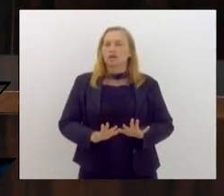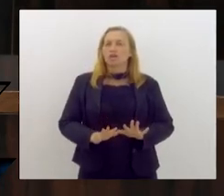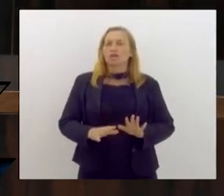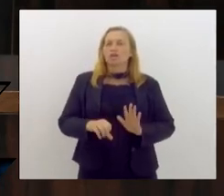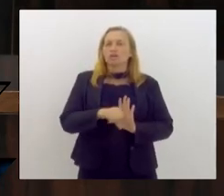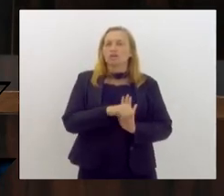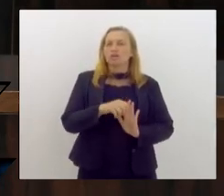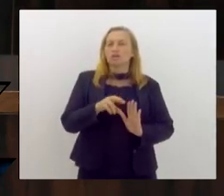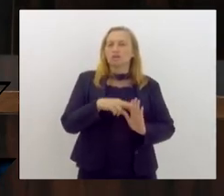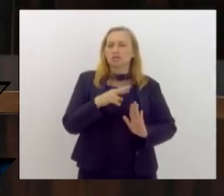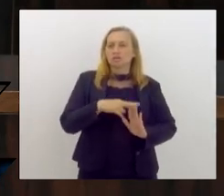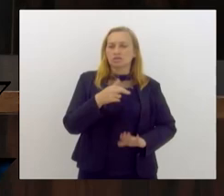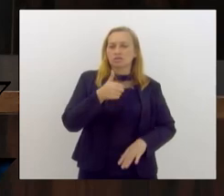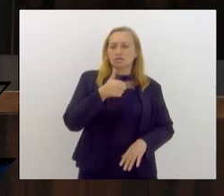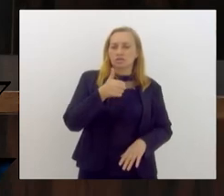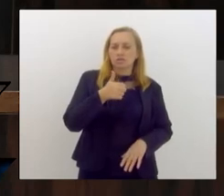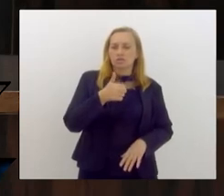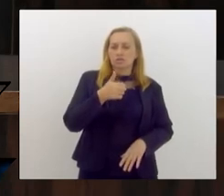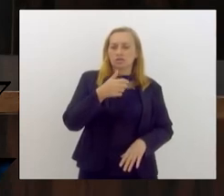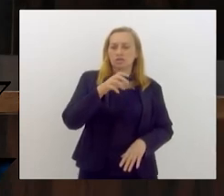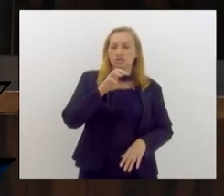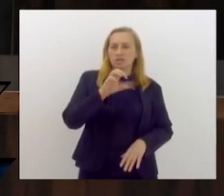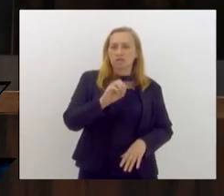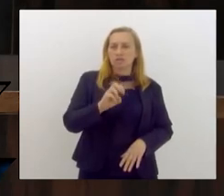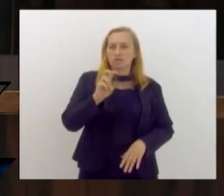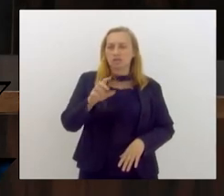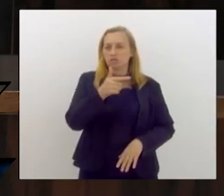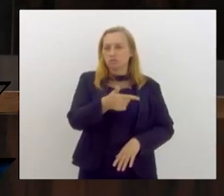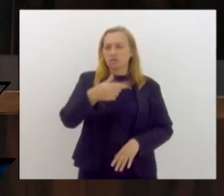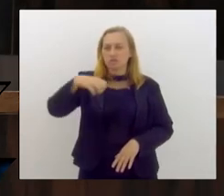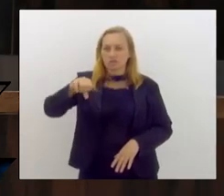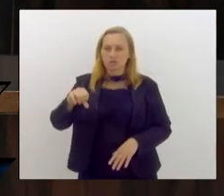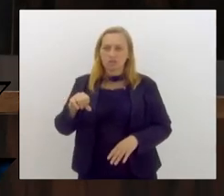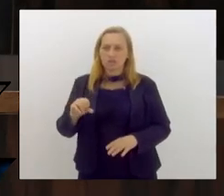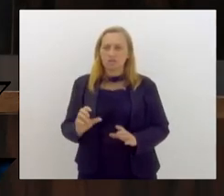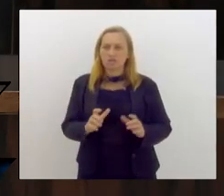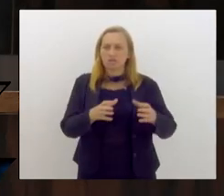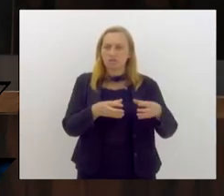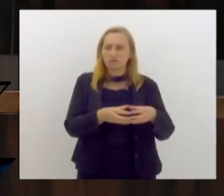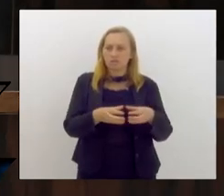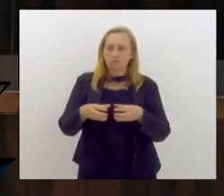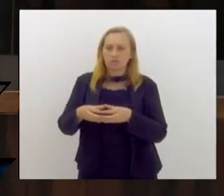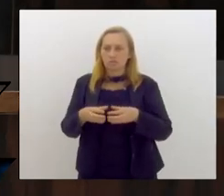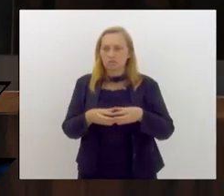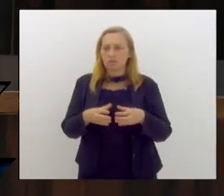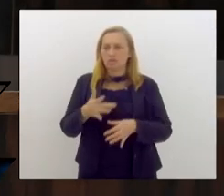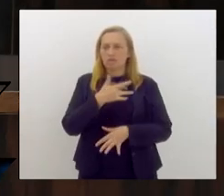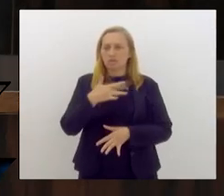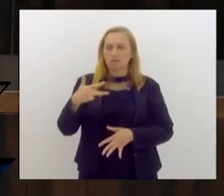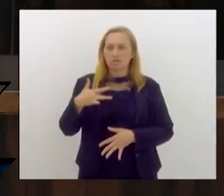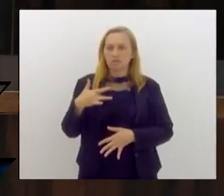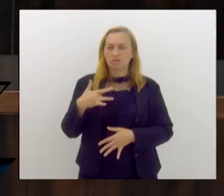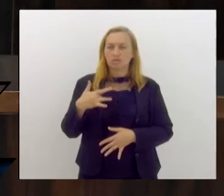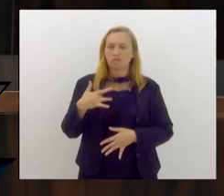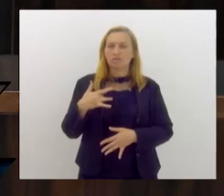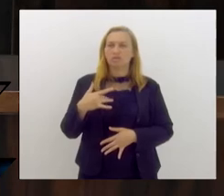número 05/2019, que ficam as unidades de saúde da rede pública e